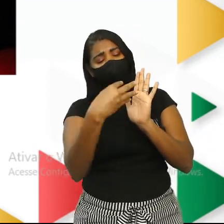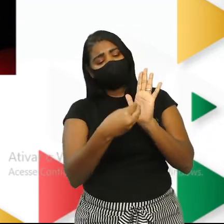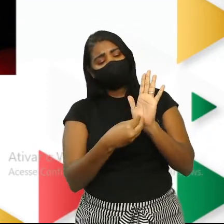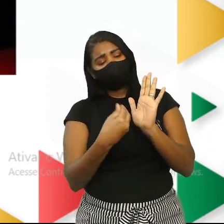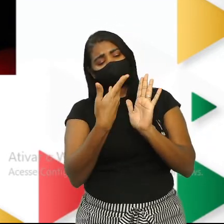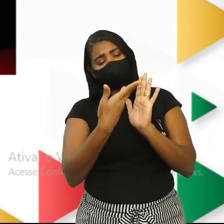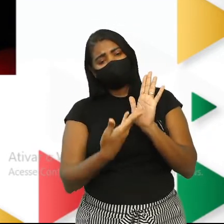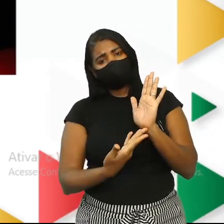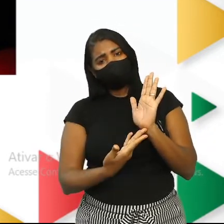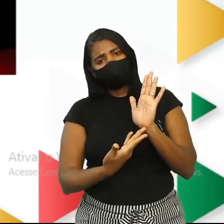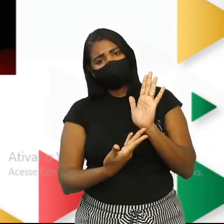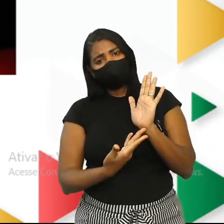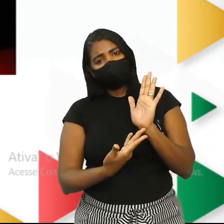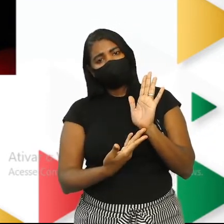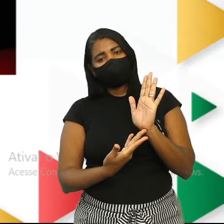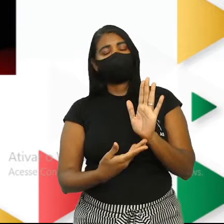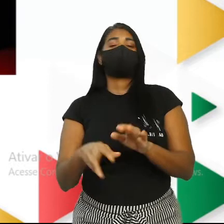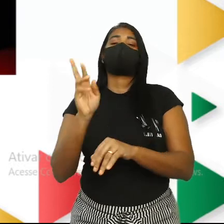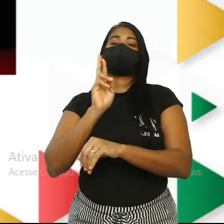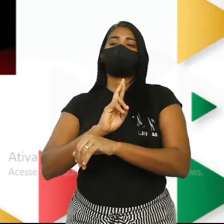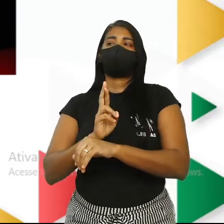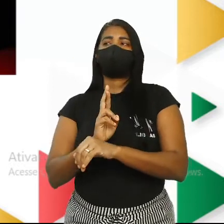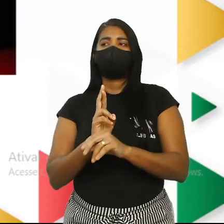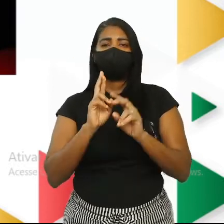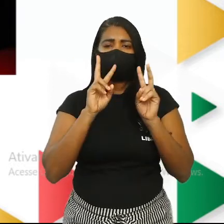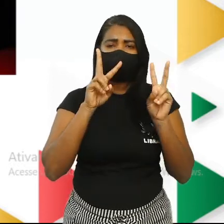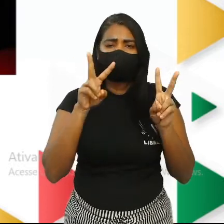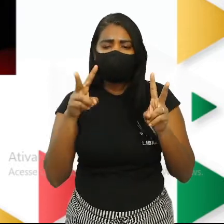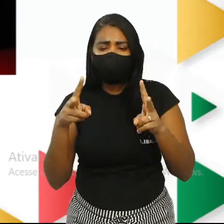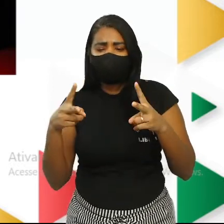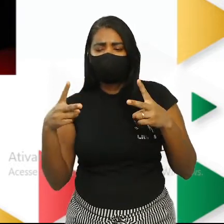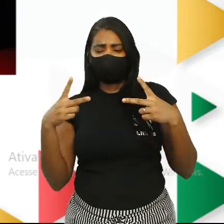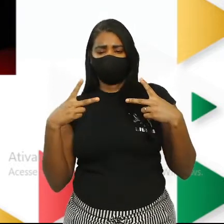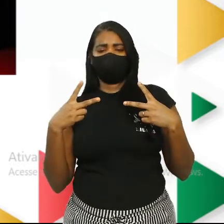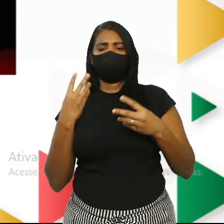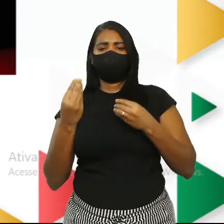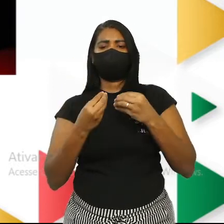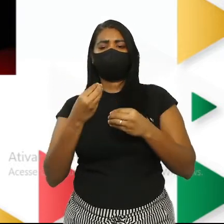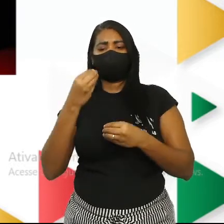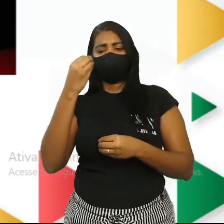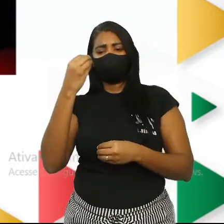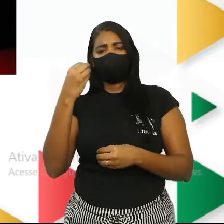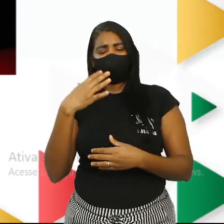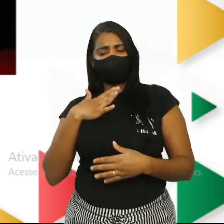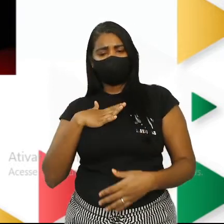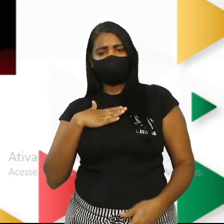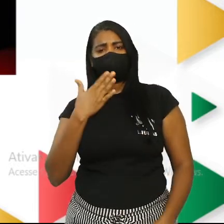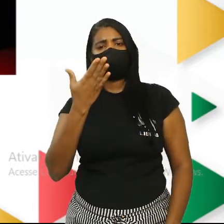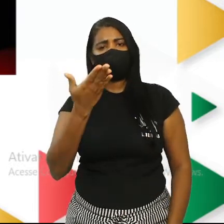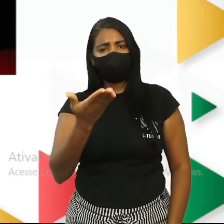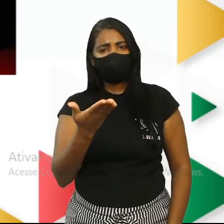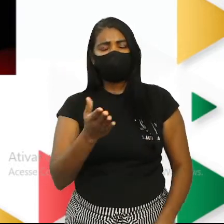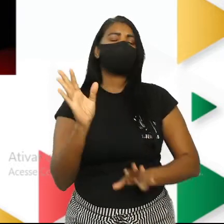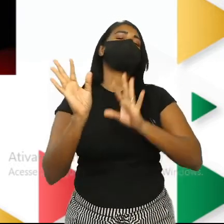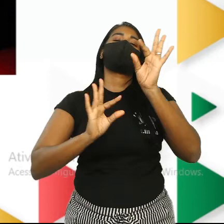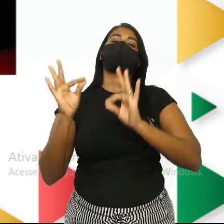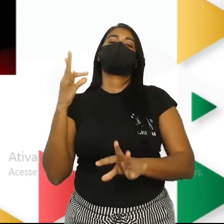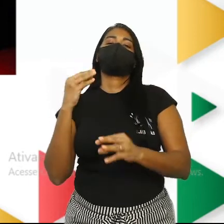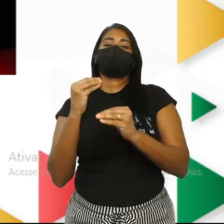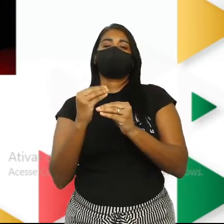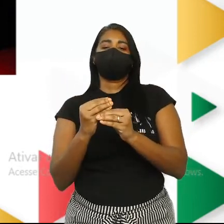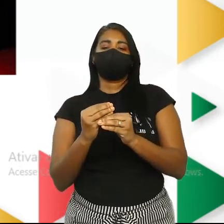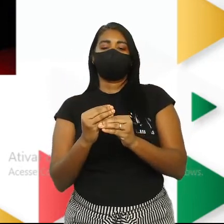texto. Então, o diretor ele olha com o olhar do espectador. Então, ele vai dando aquela riqueza,